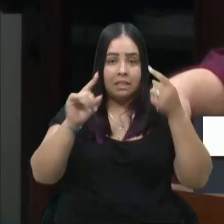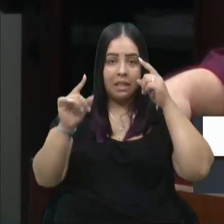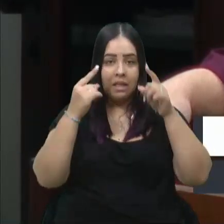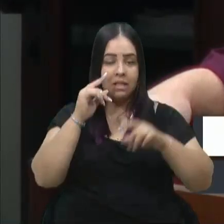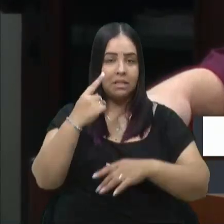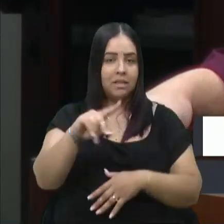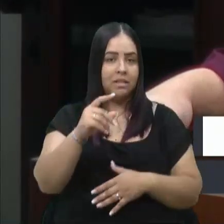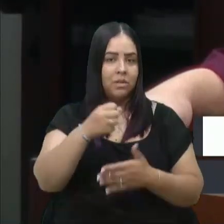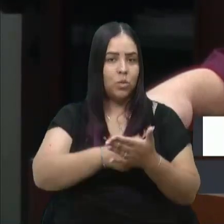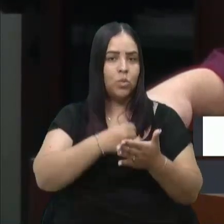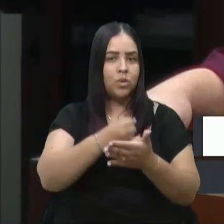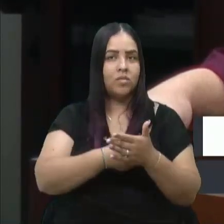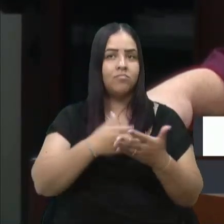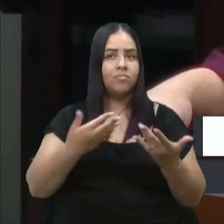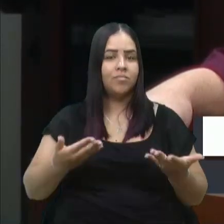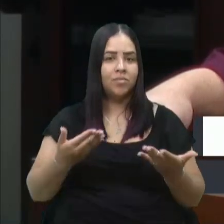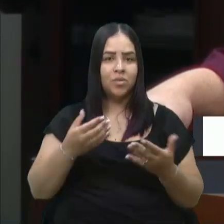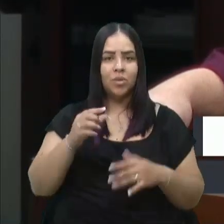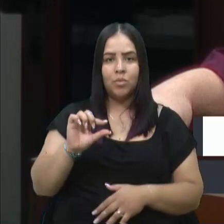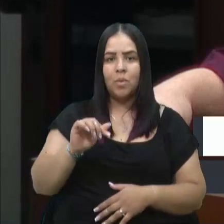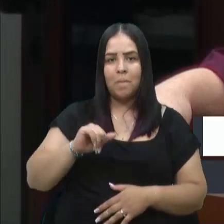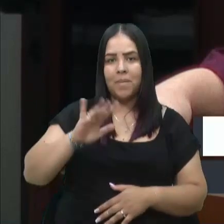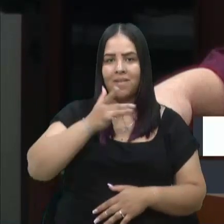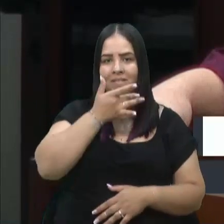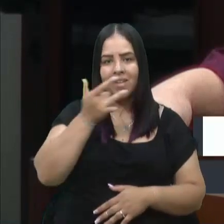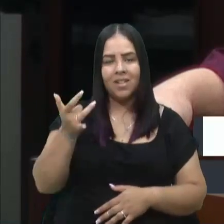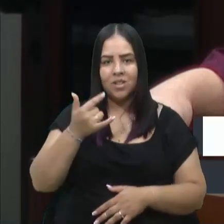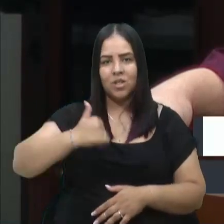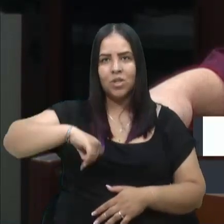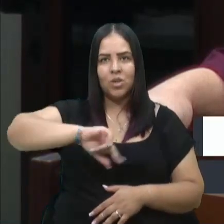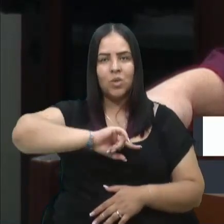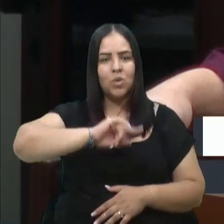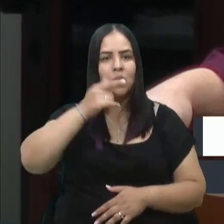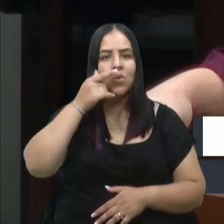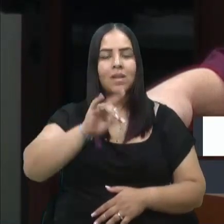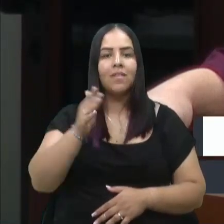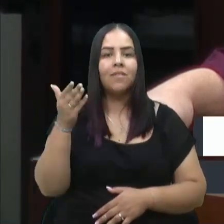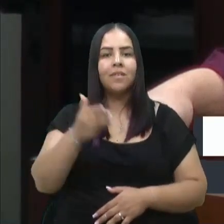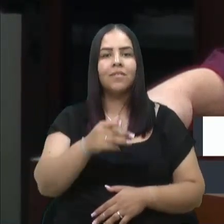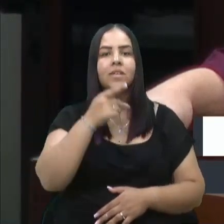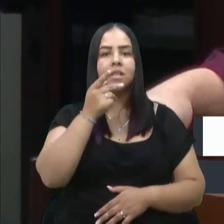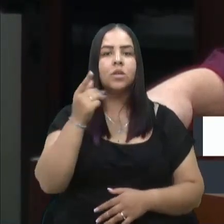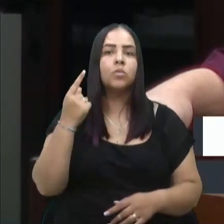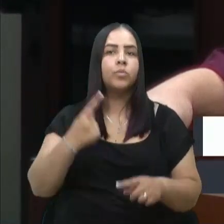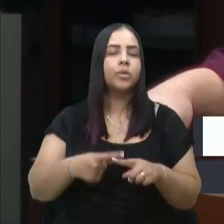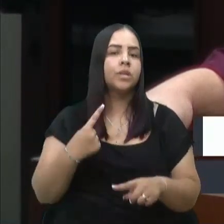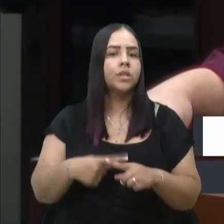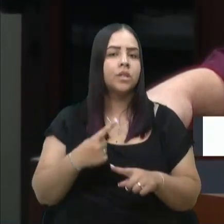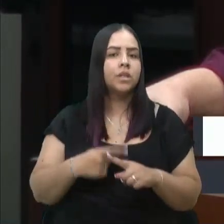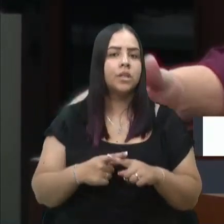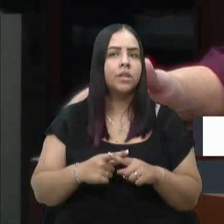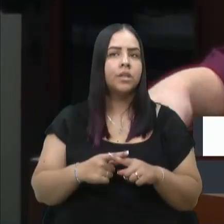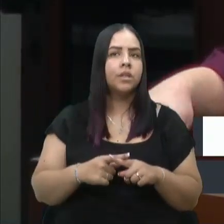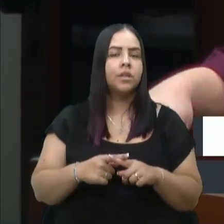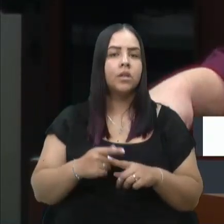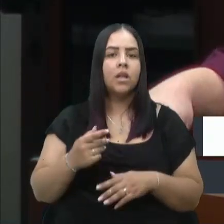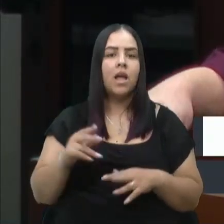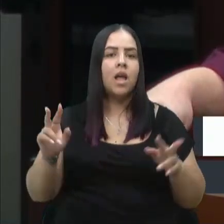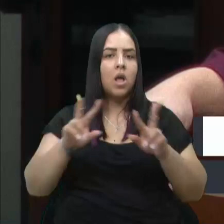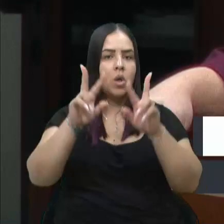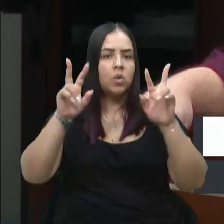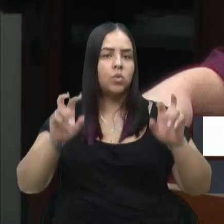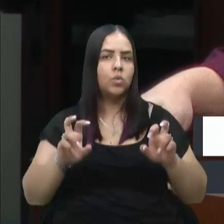suas defesas aqui, fica até um pouco mais fácil e tranquilo para a gente poder vir falar. Porque falaram na questão